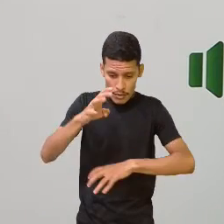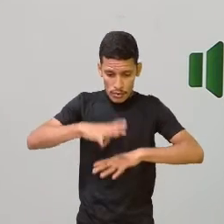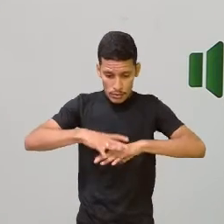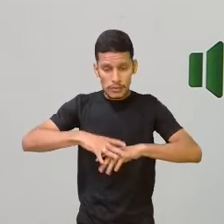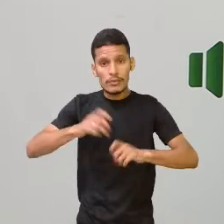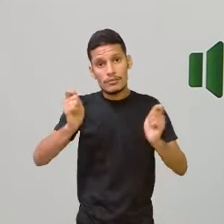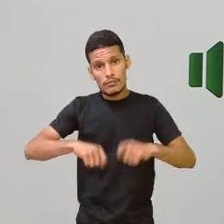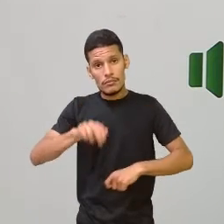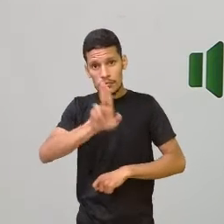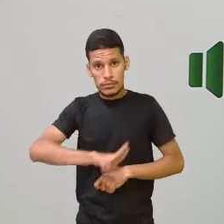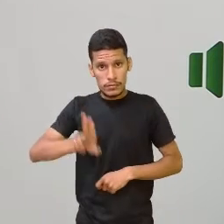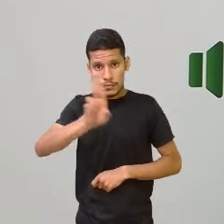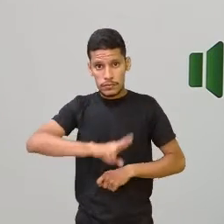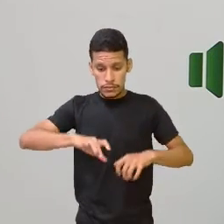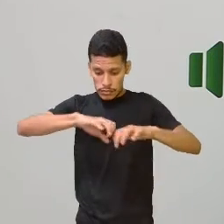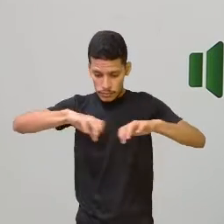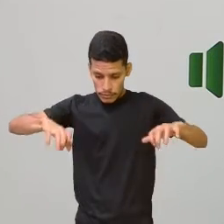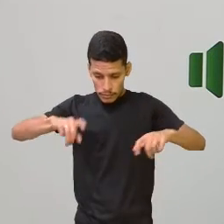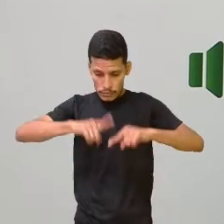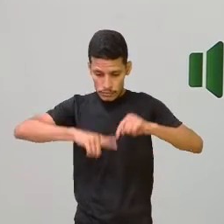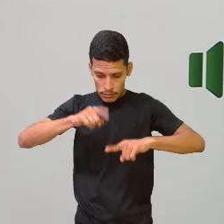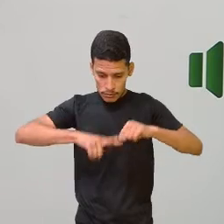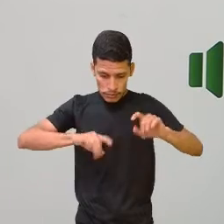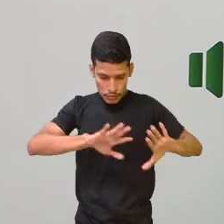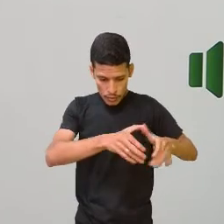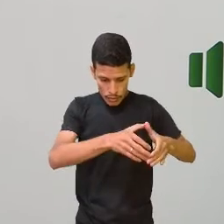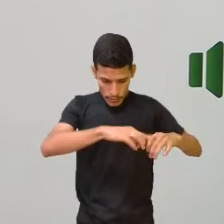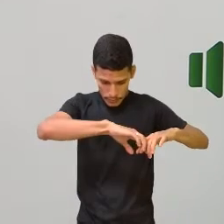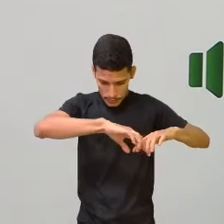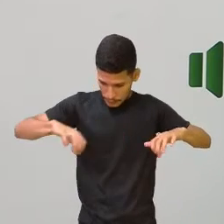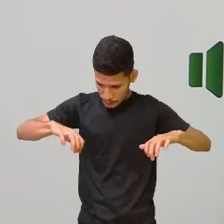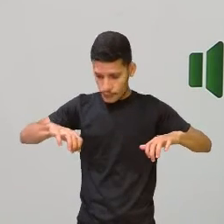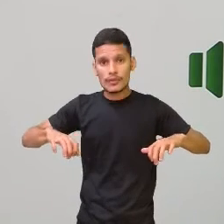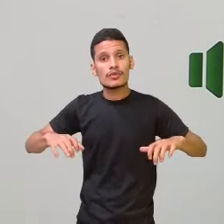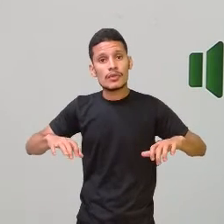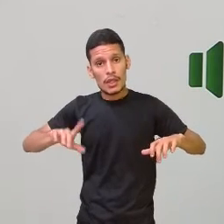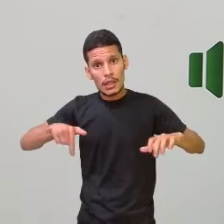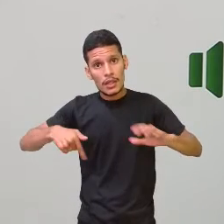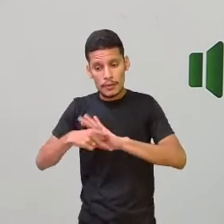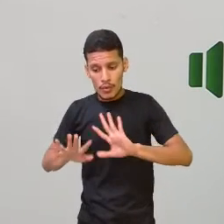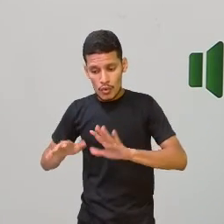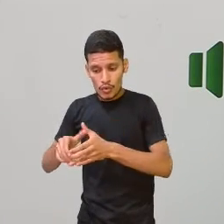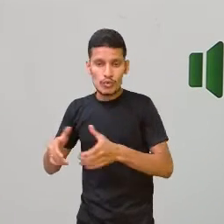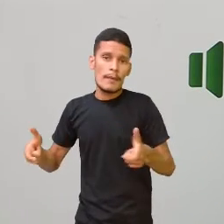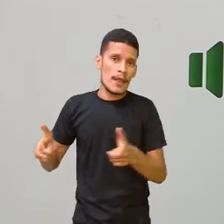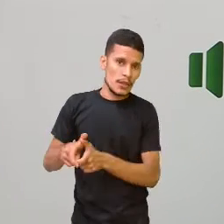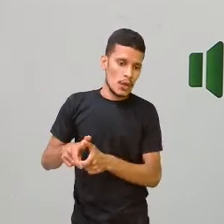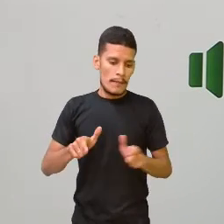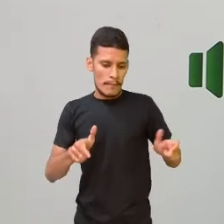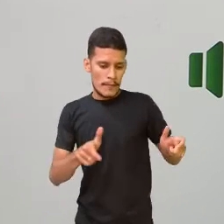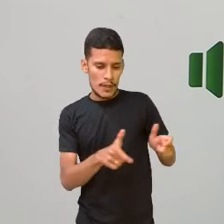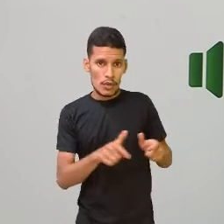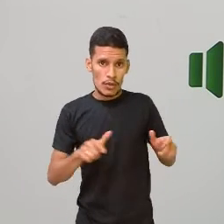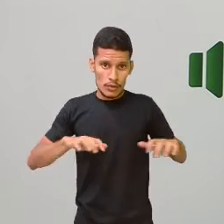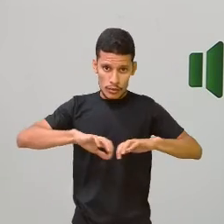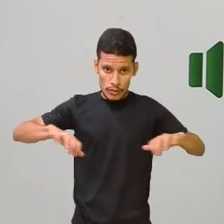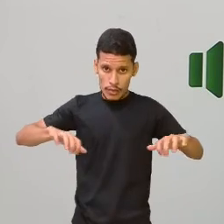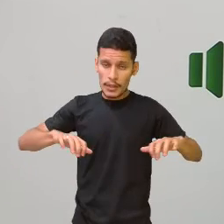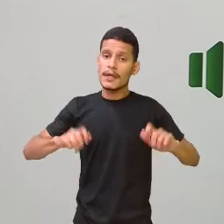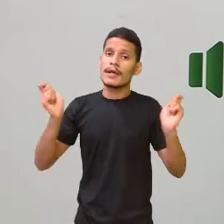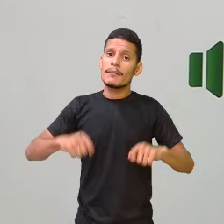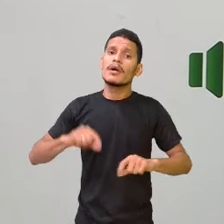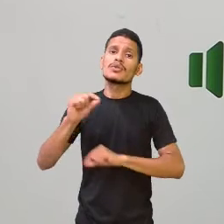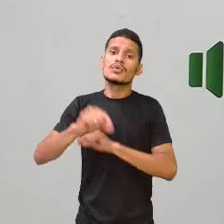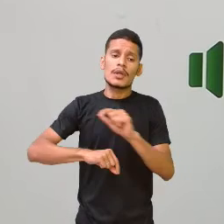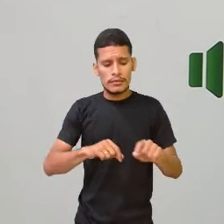para separar elementos de um conjunto em conjuntos menores, ou seja, para repartir uma quantidade